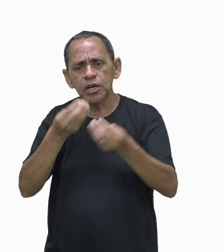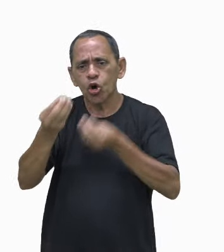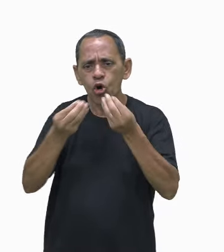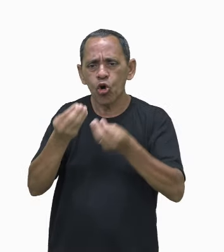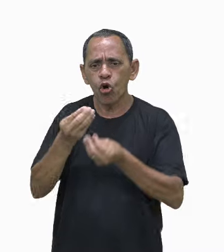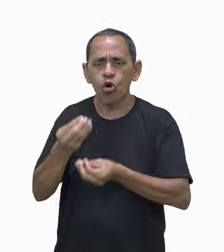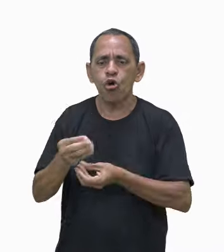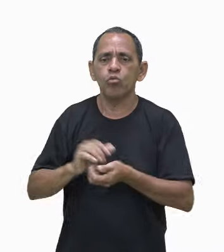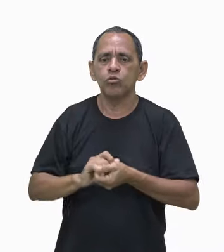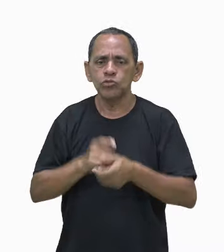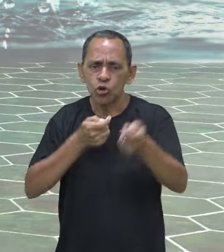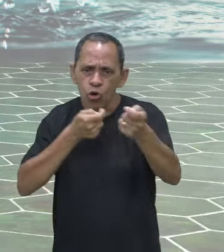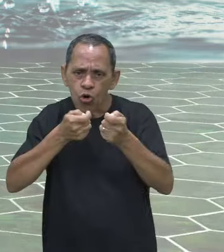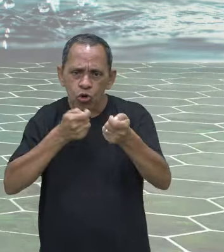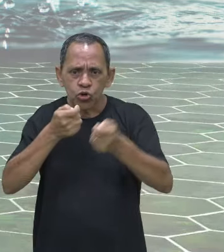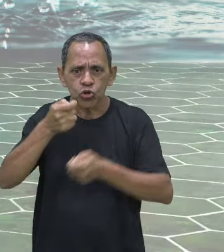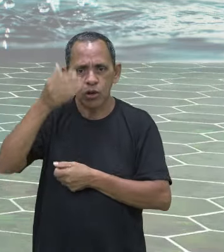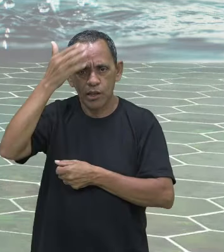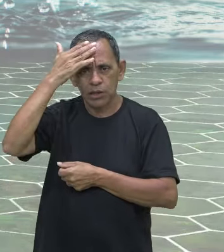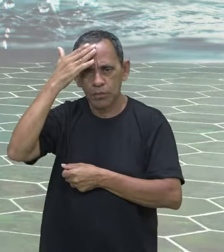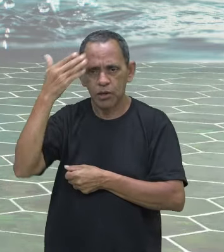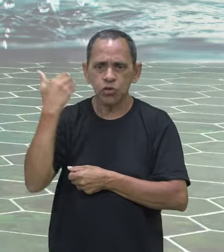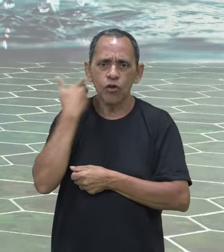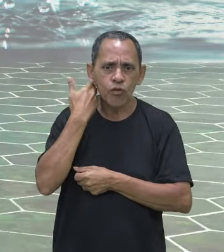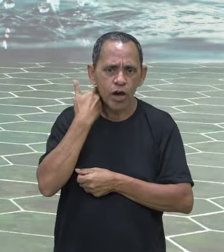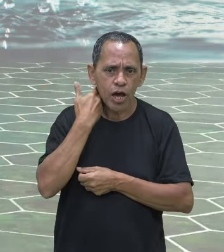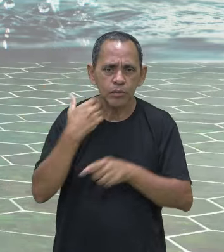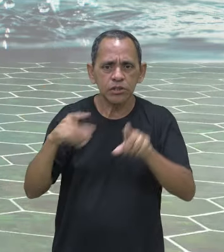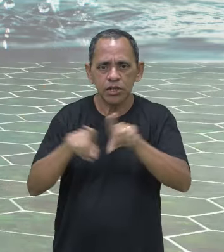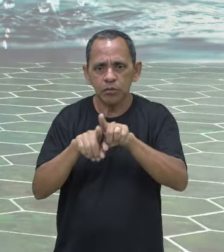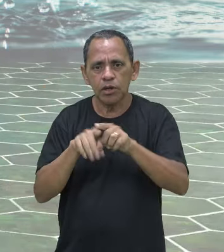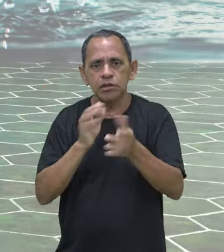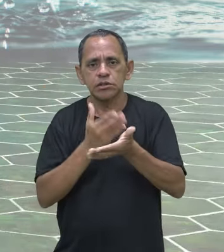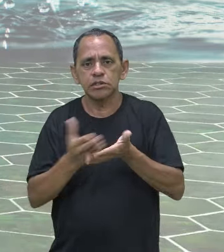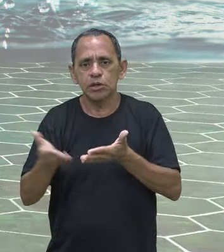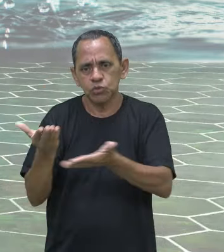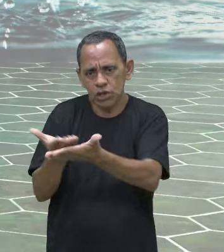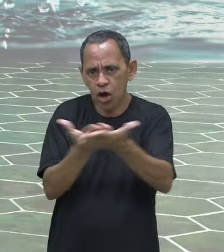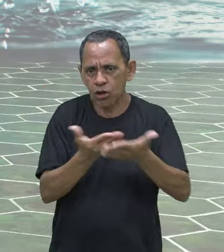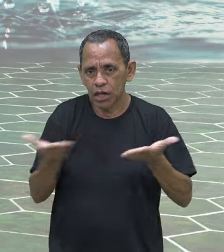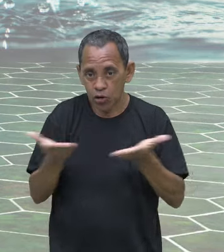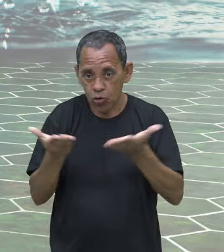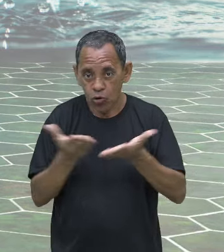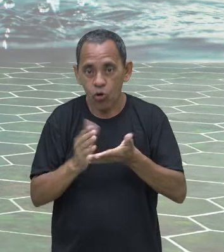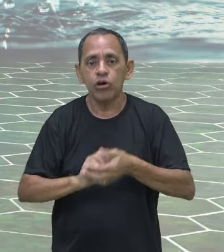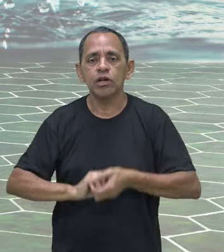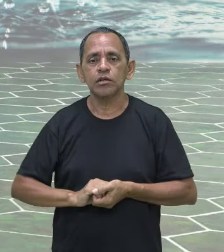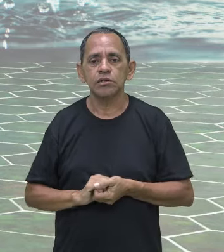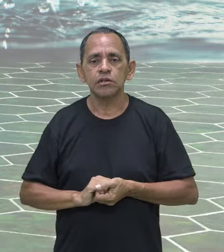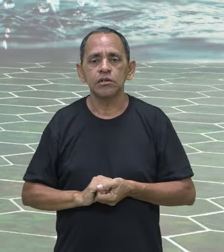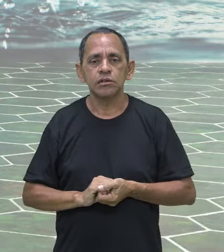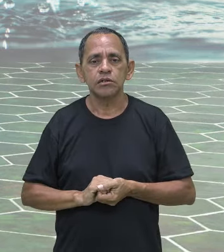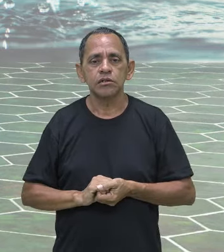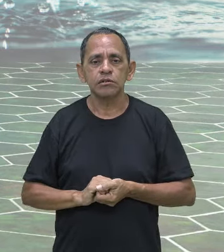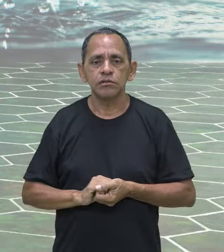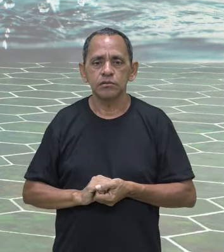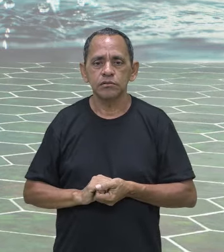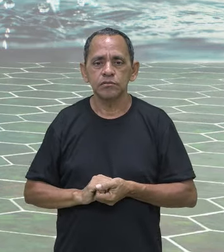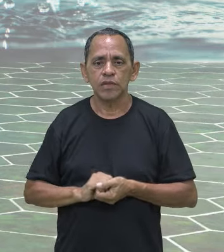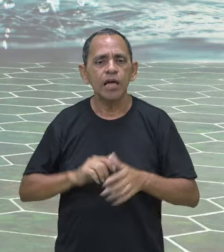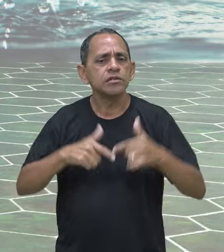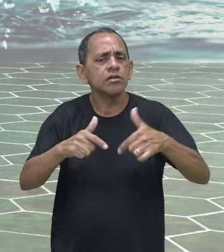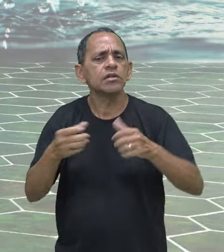ambientes aquáticos como este, que nós iniciamos aqui a nossa aula, que eu estou agora, que serve para refrescar o nosso organismo nos dias